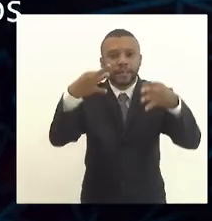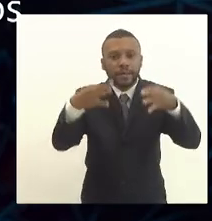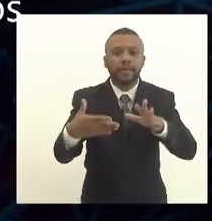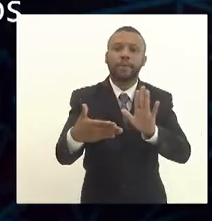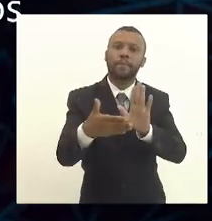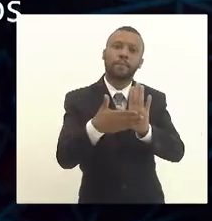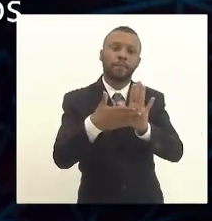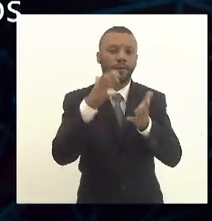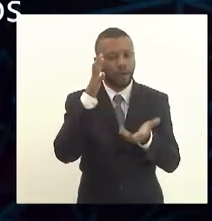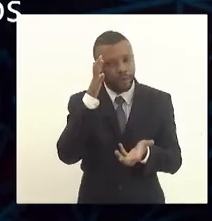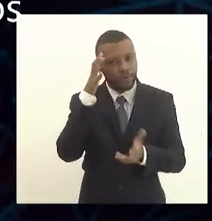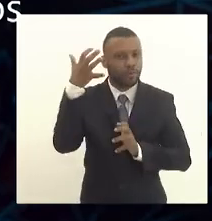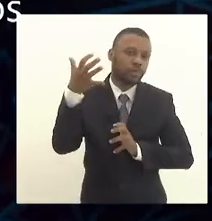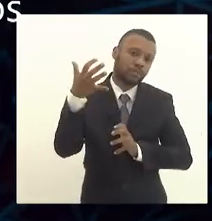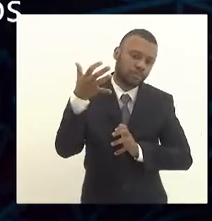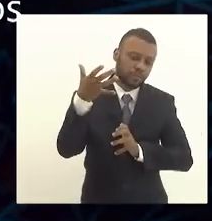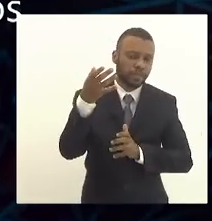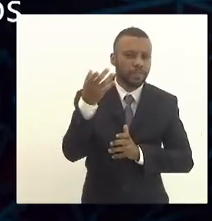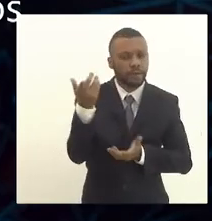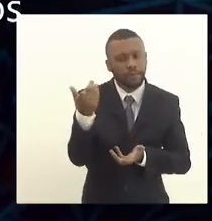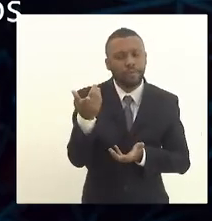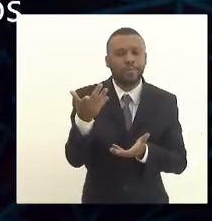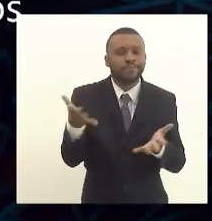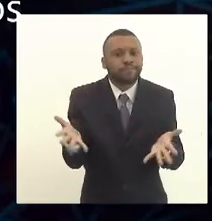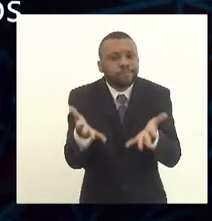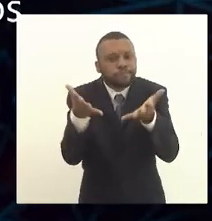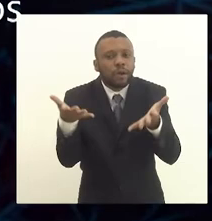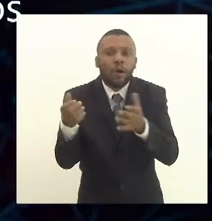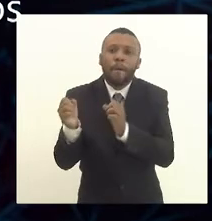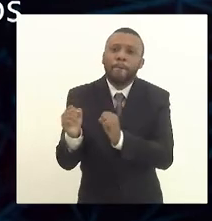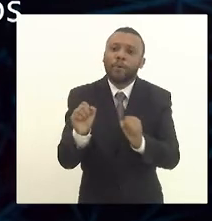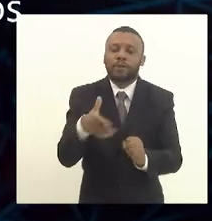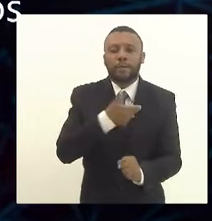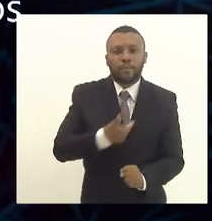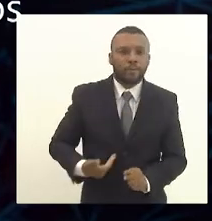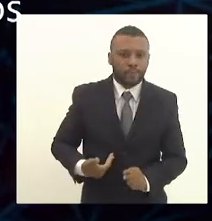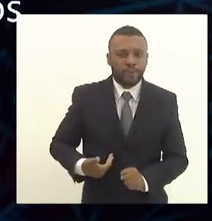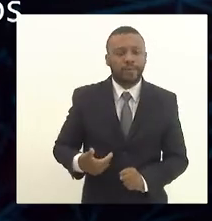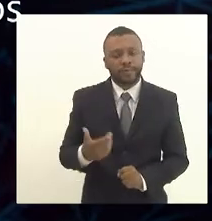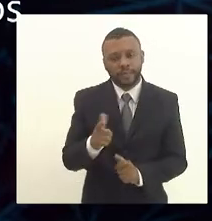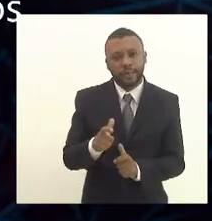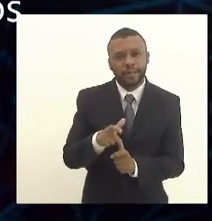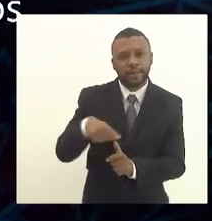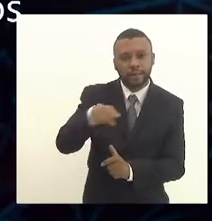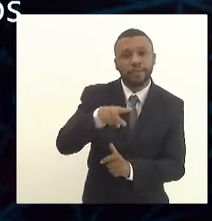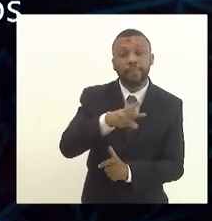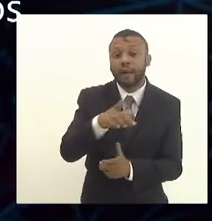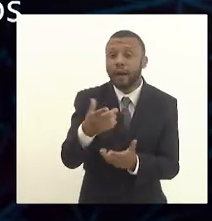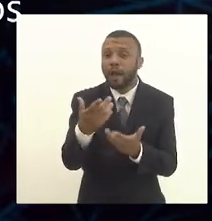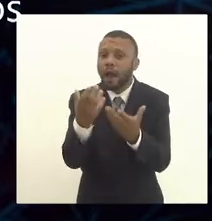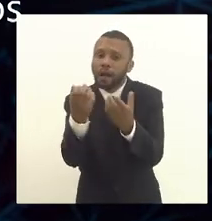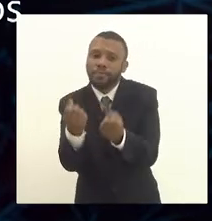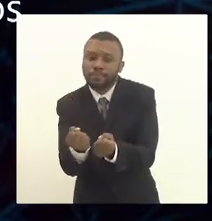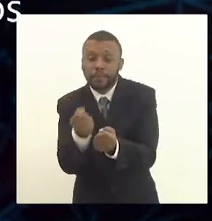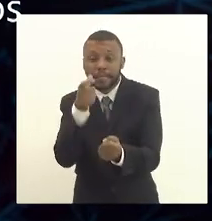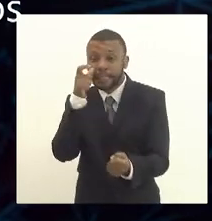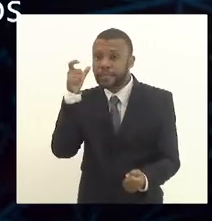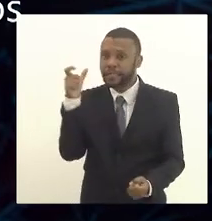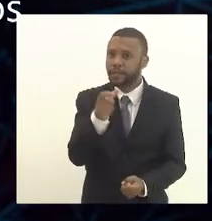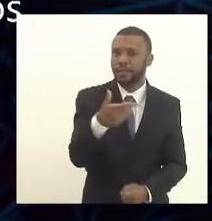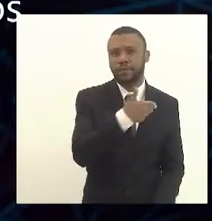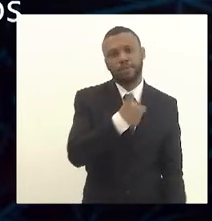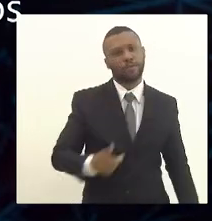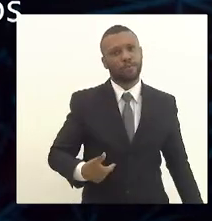as soluções que vão encantar o poder público e que vão aderir a esse interesse público subjacente, né? Que é o